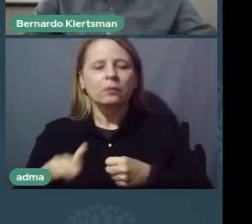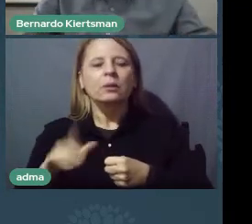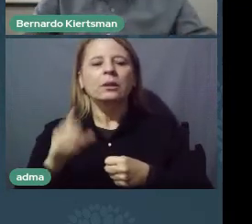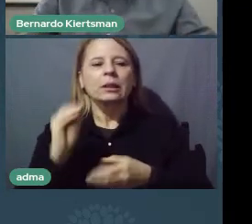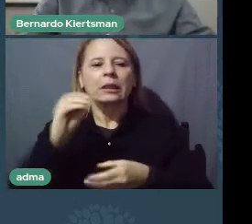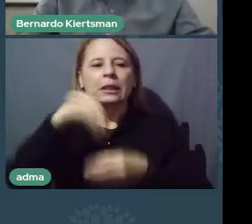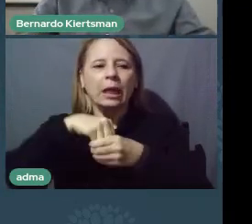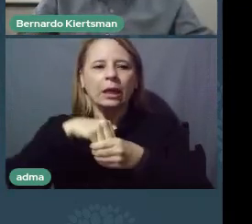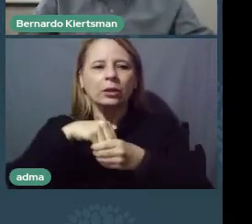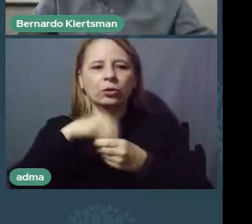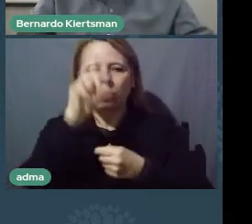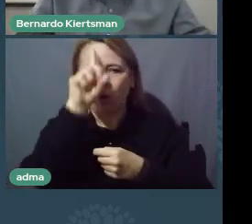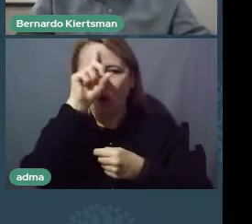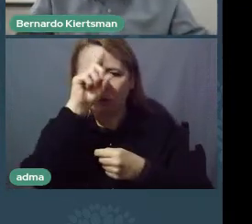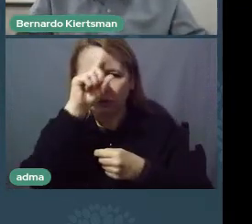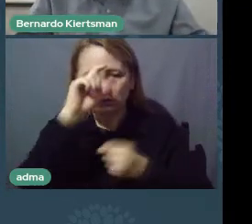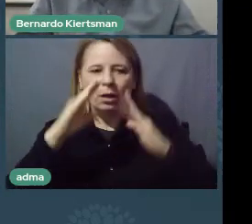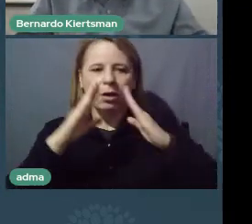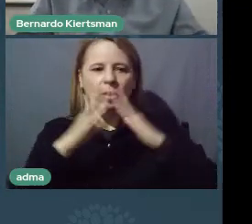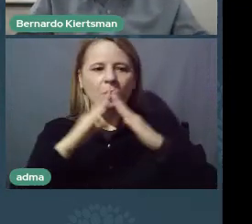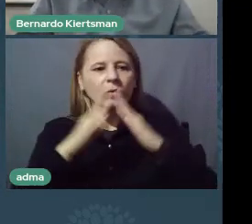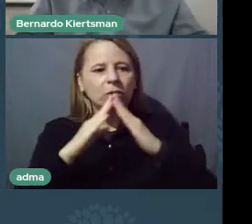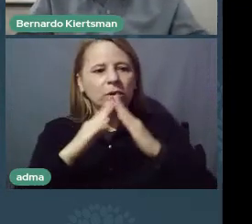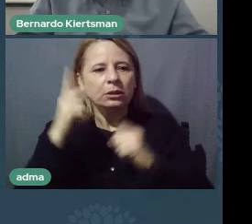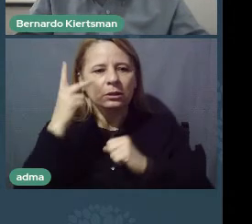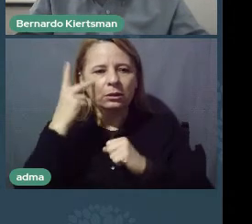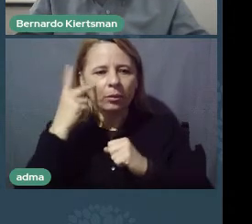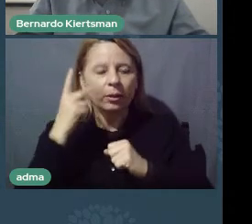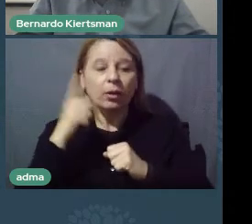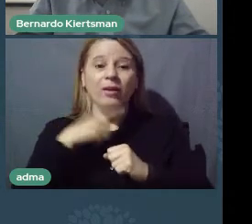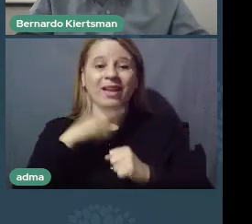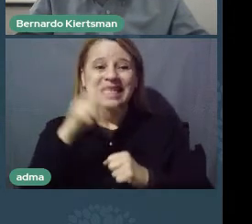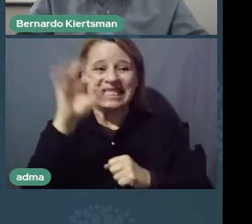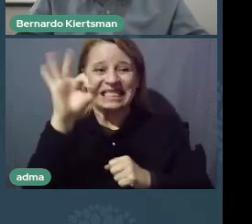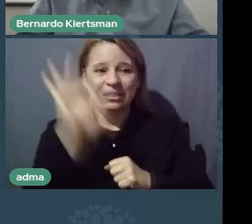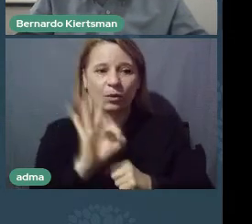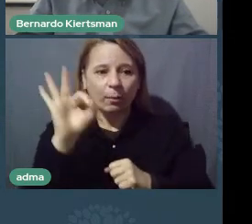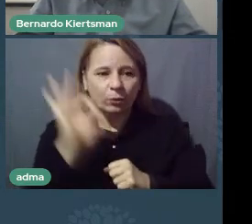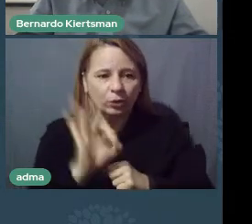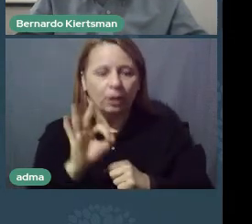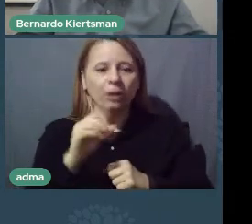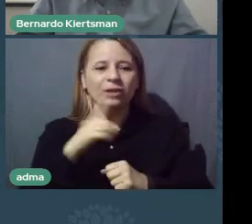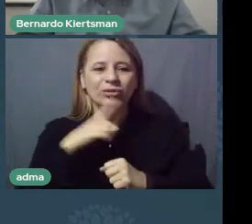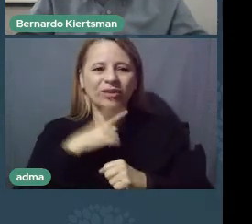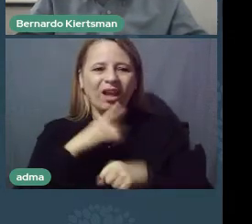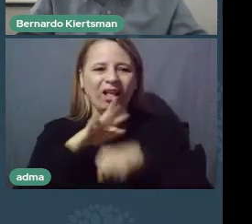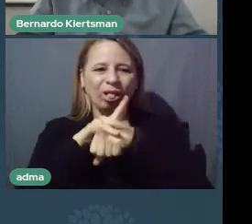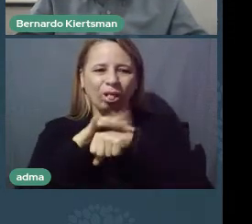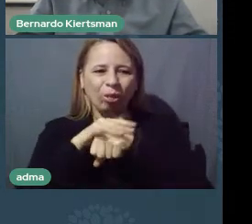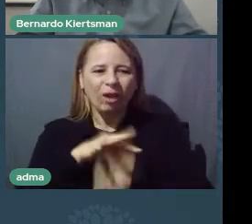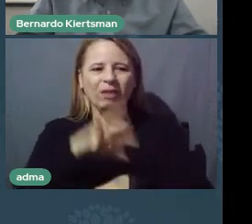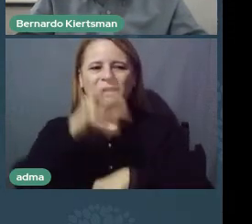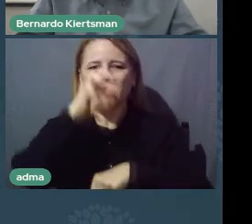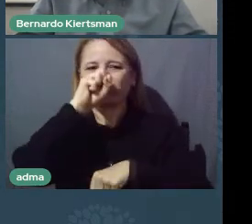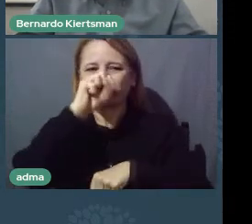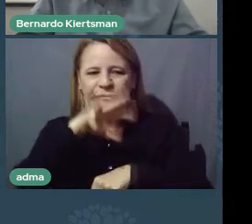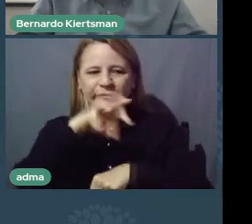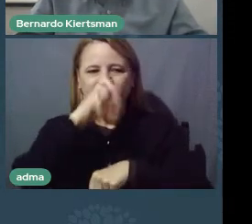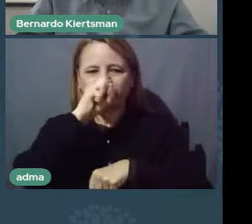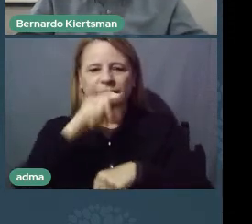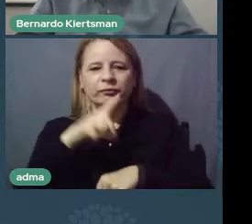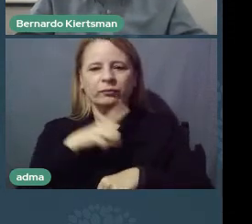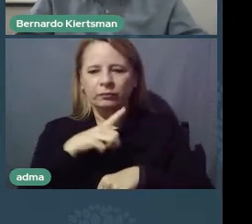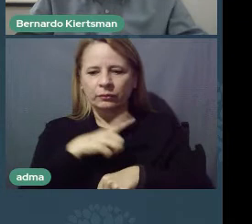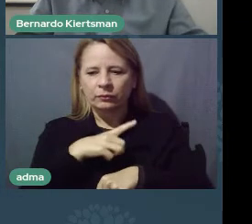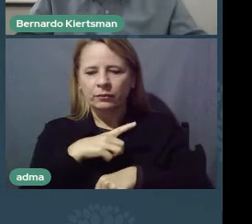pronto-socorro da Santa Casa, mais de 50% dessas crianças têm doenças respiratórias.